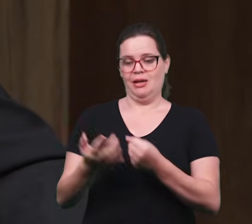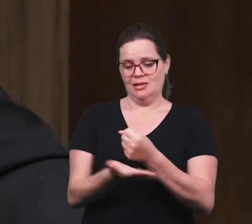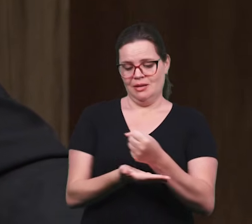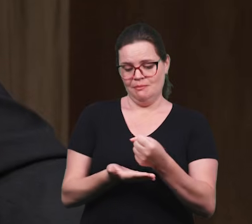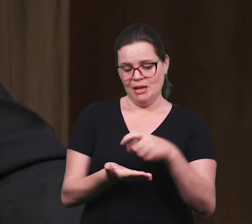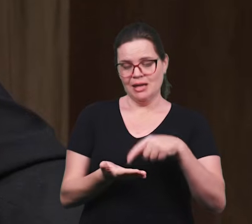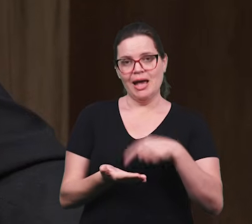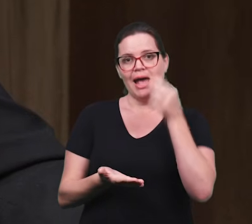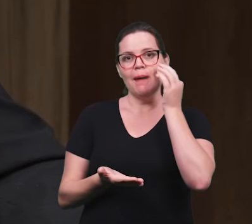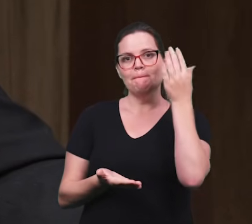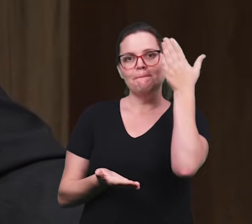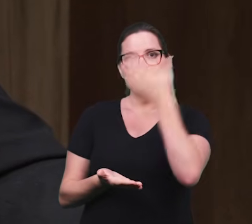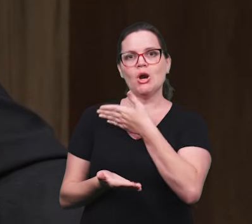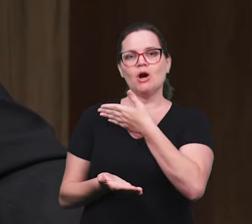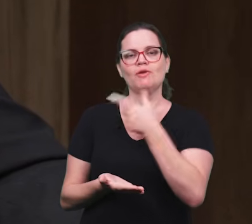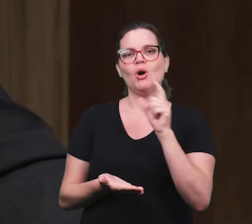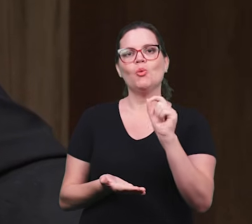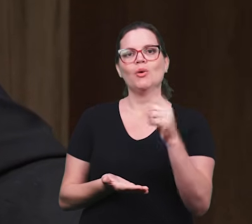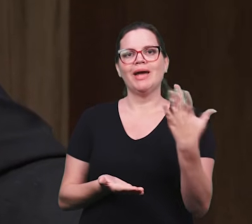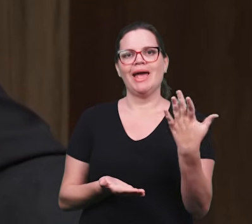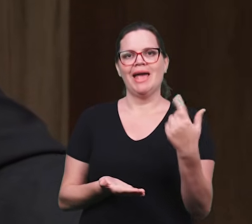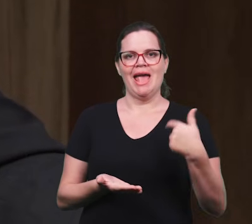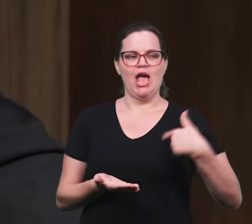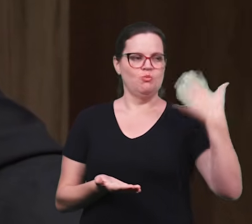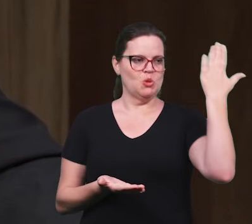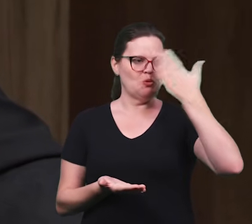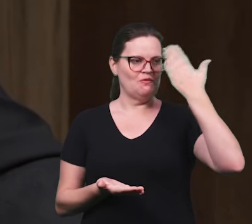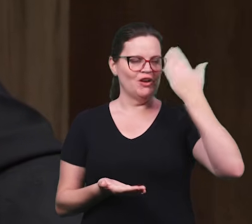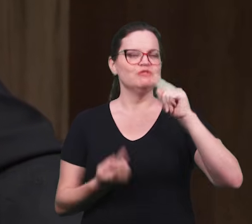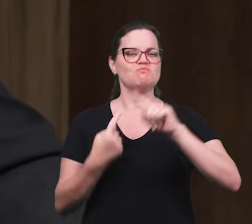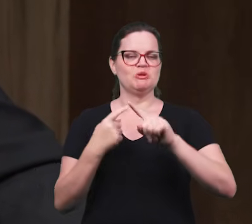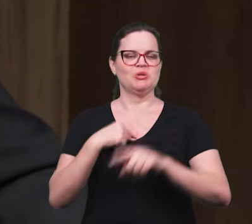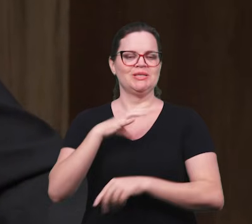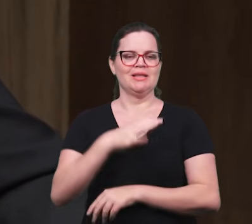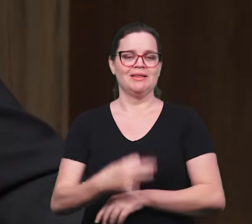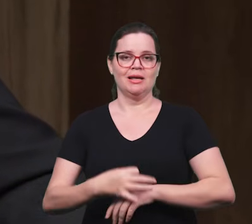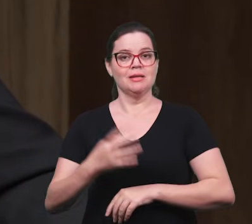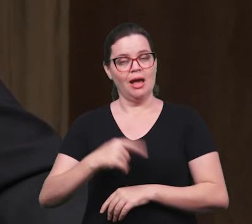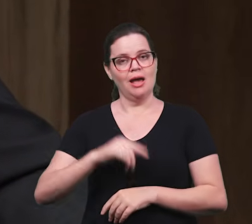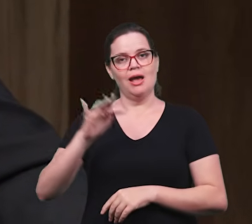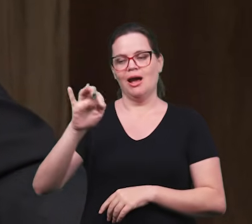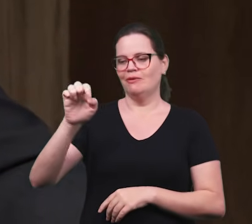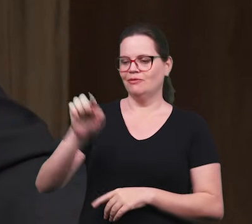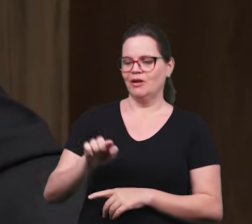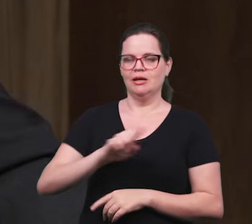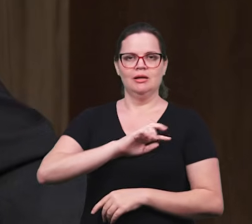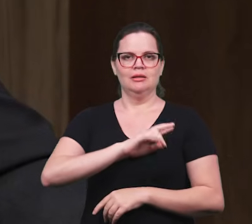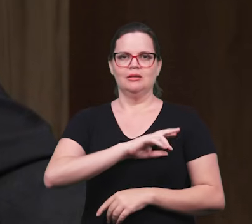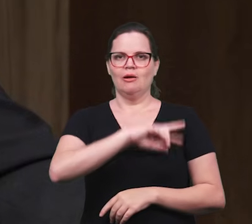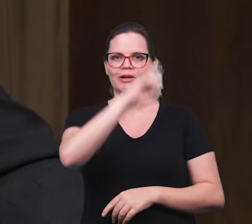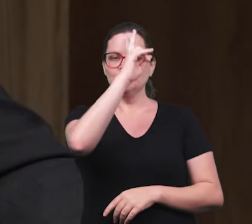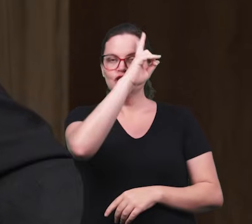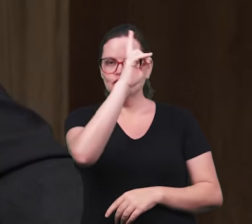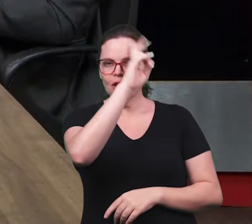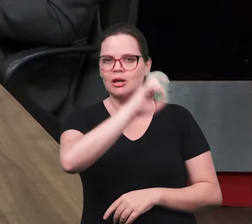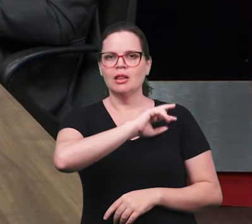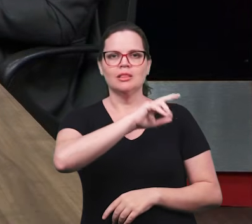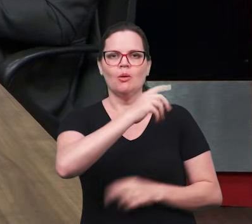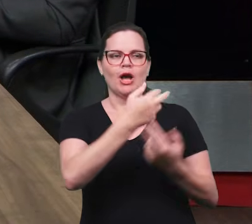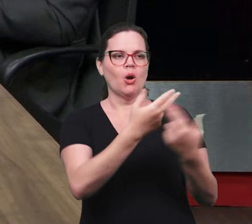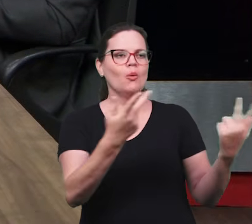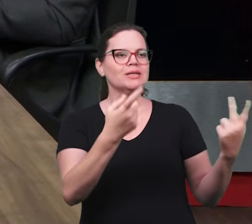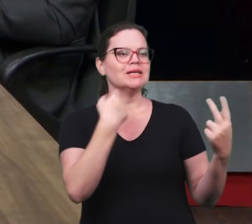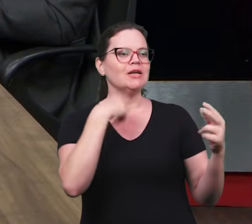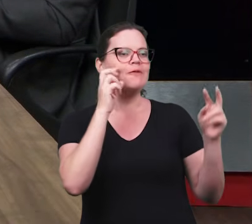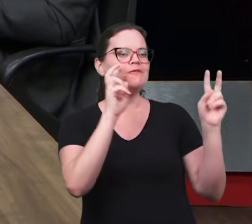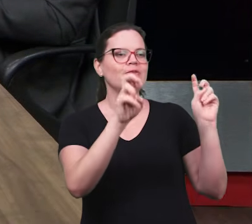Então, ela não é uma fé teórica, ela não é uma fé histórica, ela não é uma fé material, ela não é uma fé aparente. Por